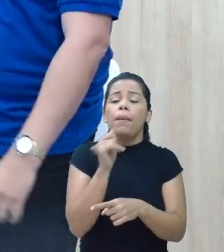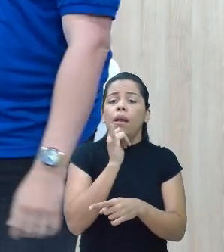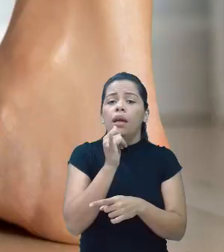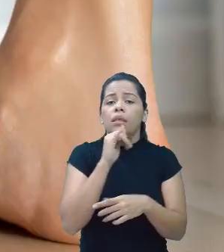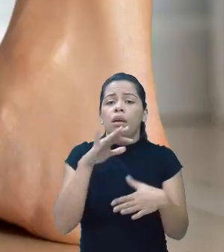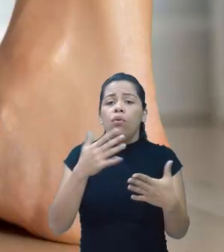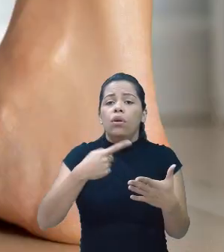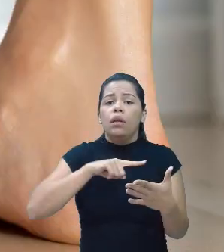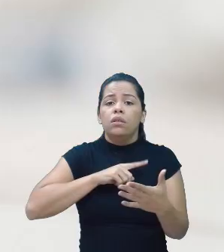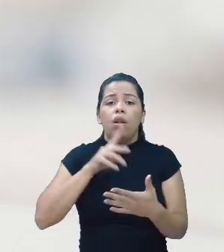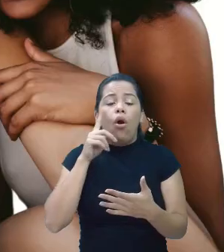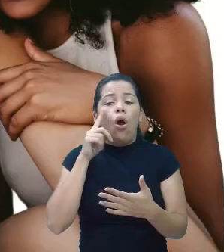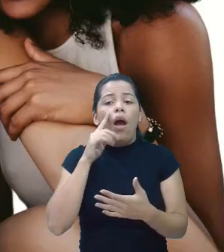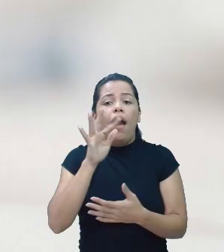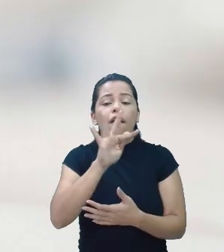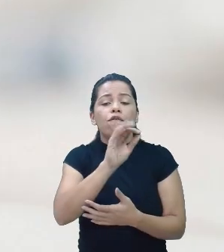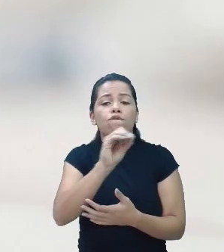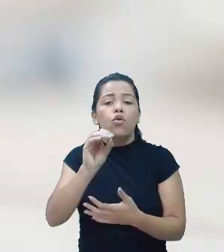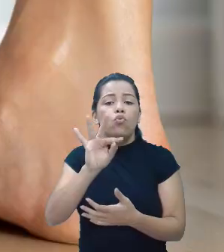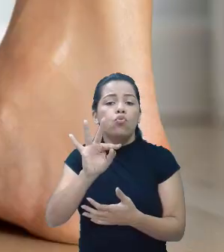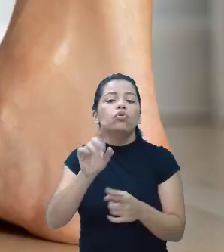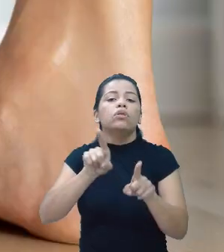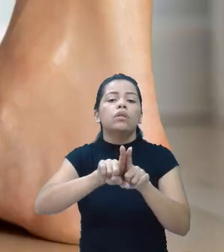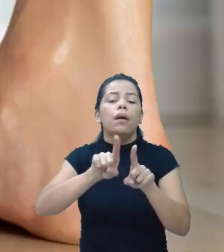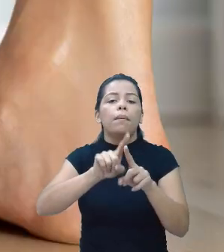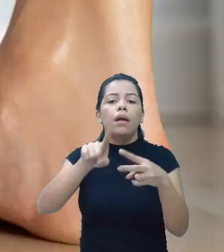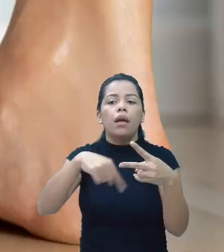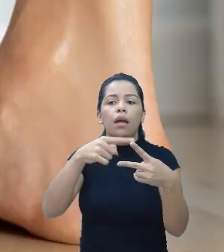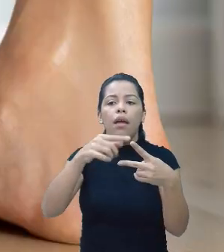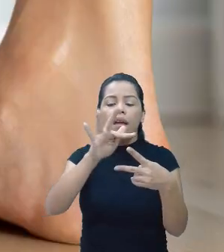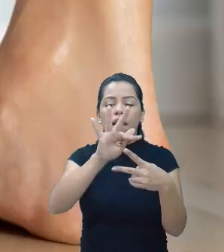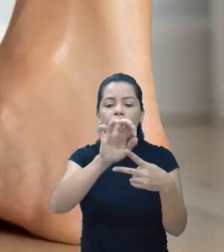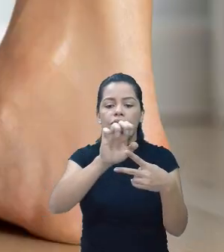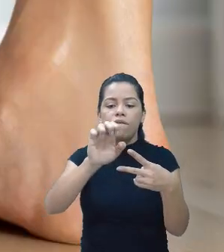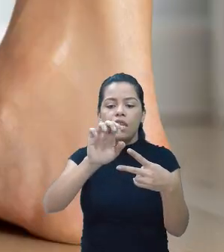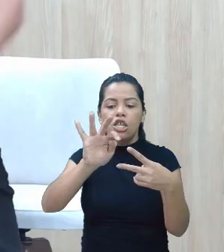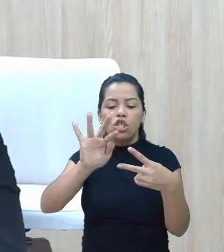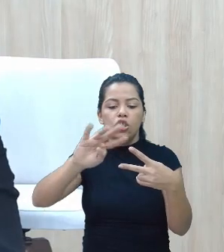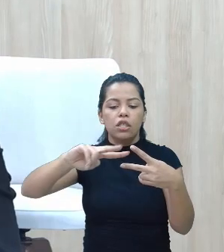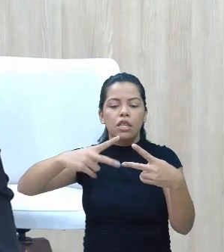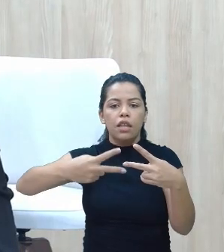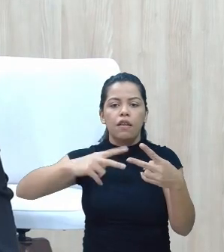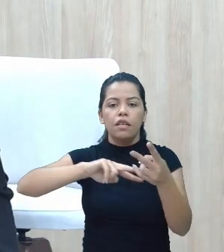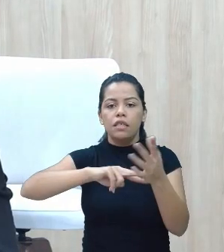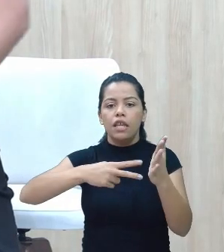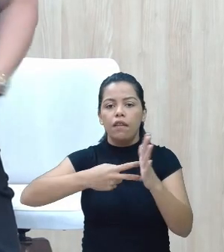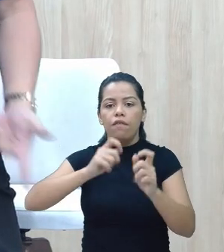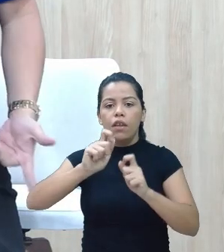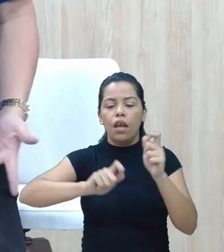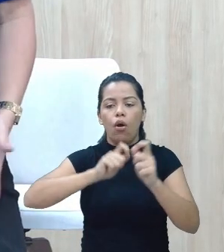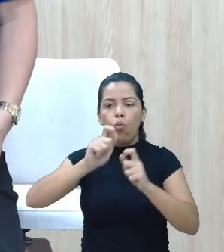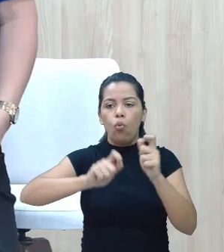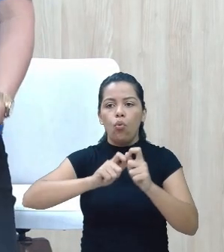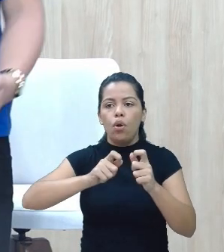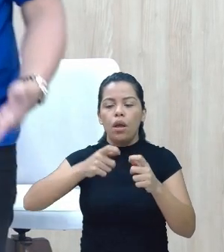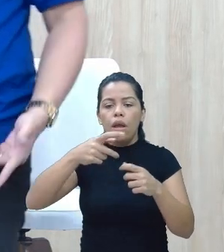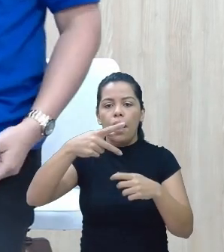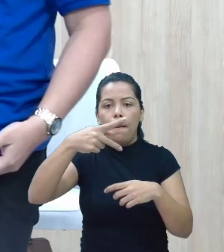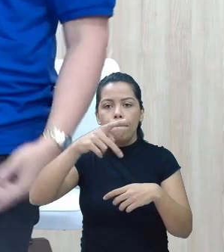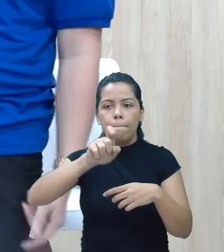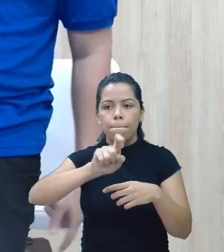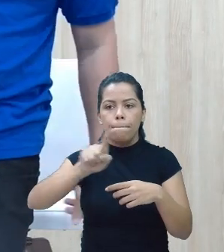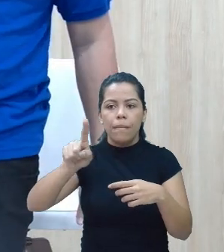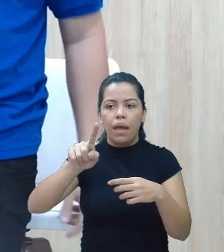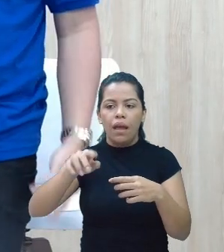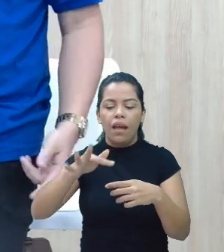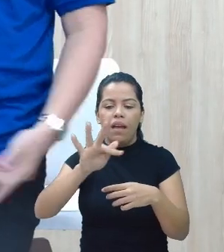foot e fit, ó, ninguém joga bola com um pé só. Devia ser fitball, porque a gente joga com os dois. Ah, eu só chuto com um